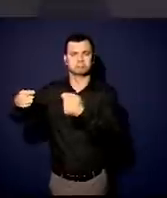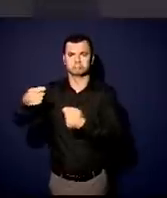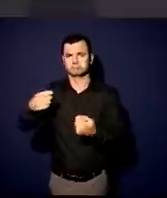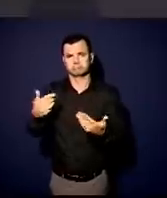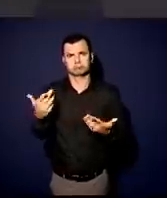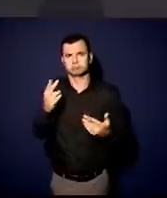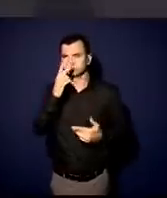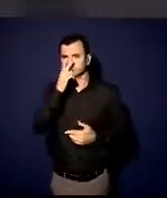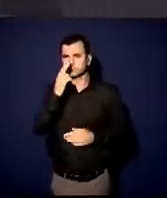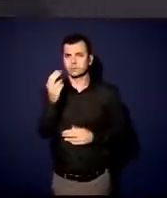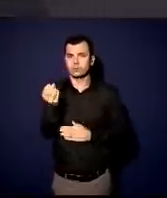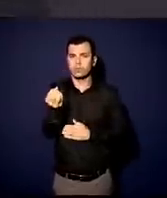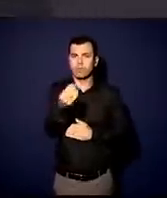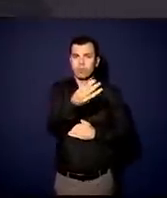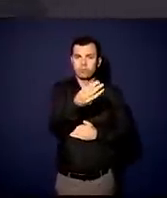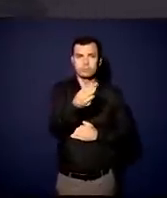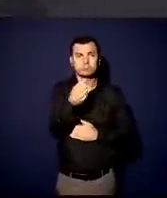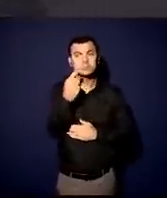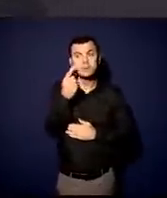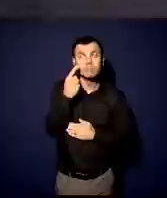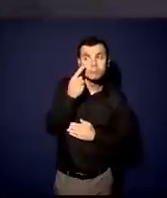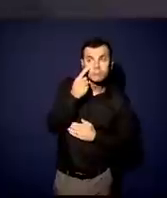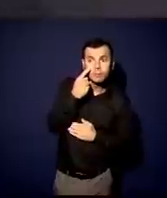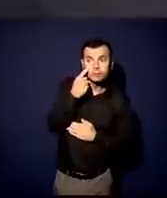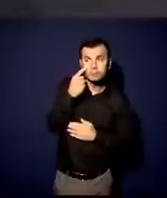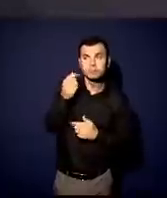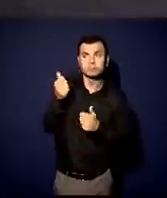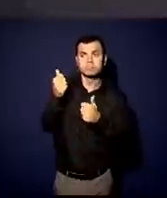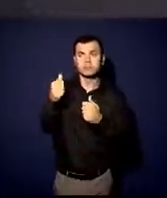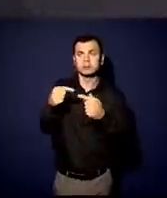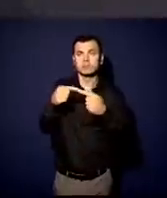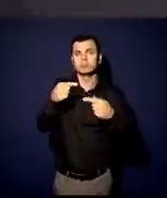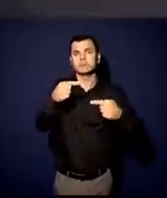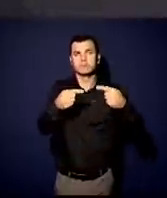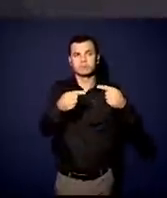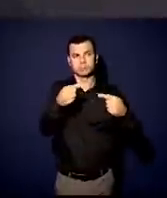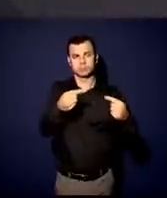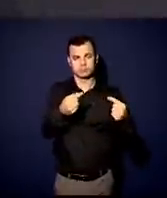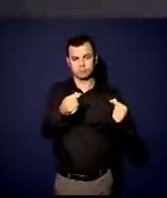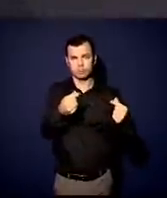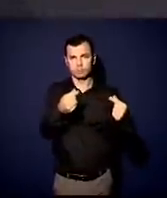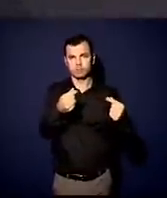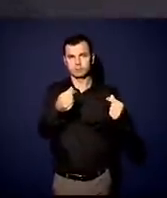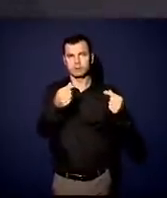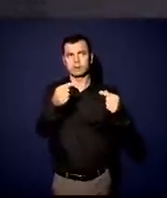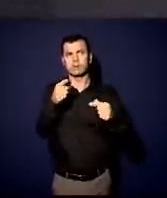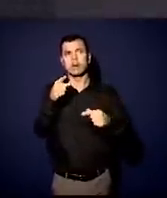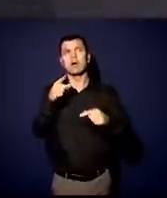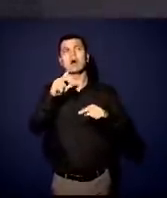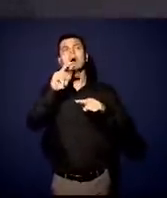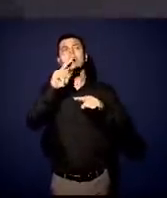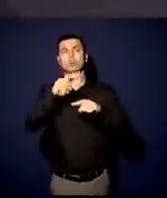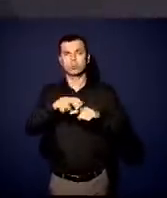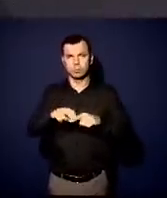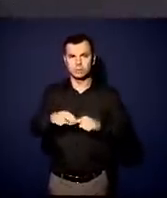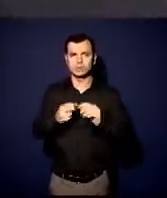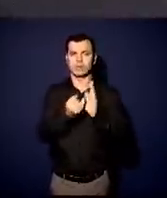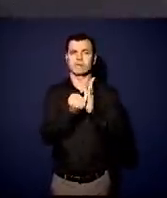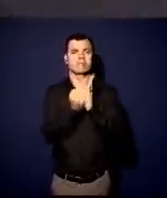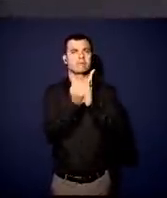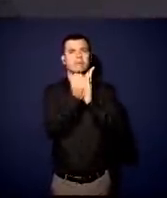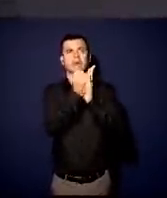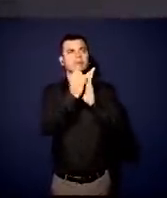a gente estaria que teria que especular quais seriam os canais de política monetária que teriam feito essa desinflação mágica tá